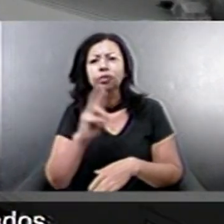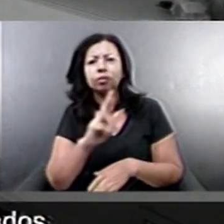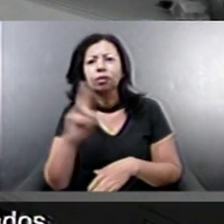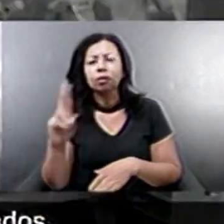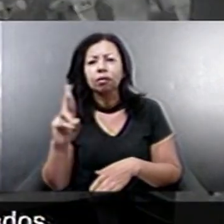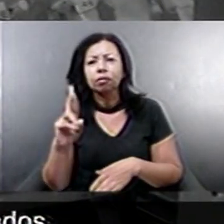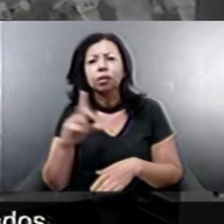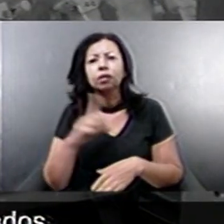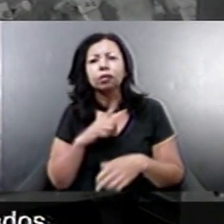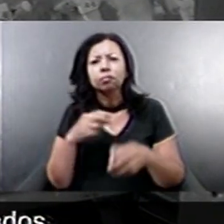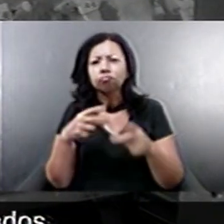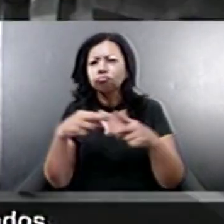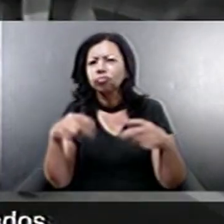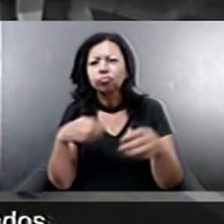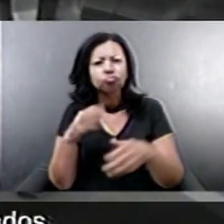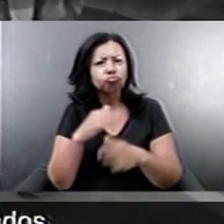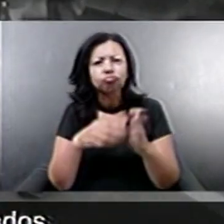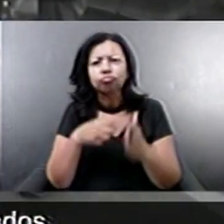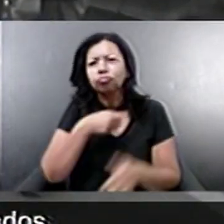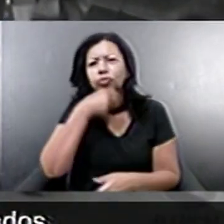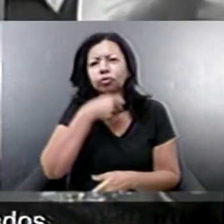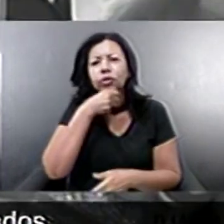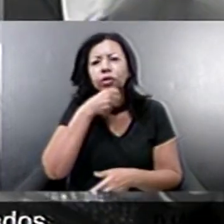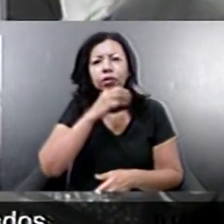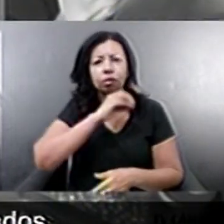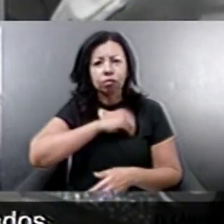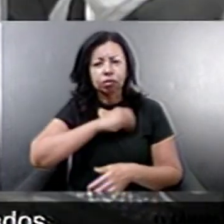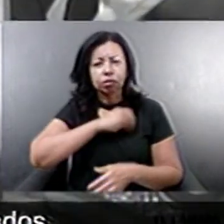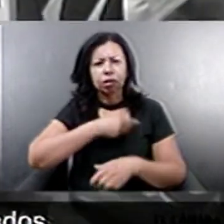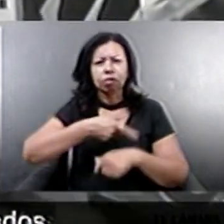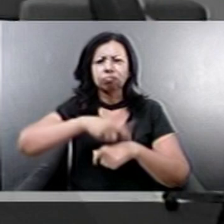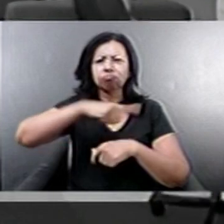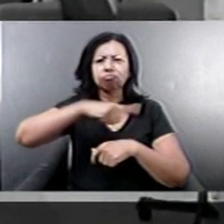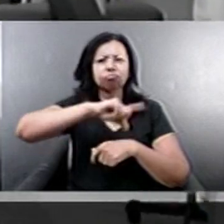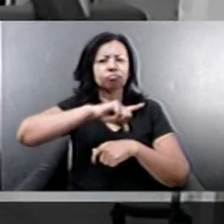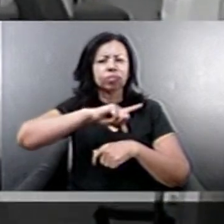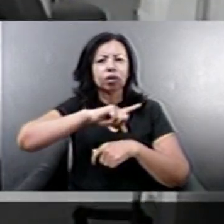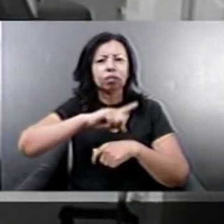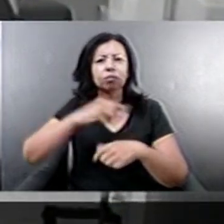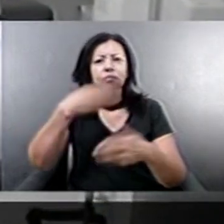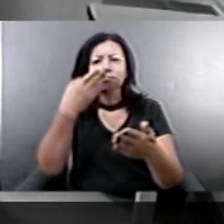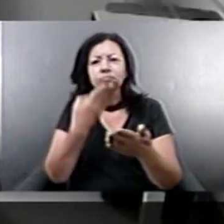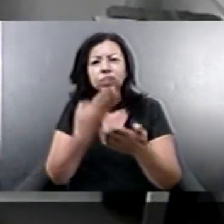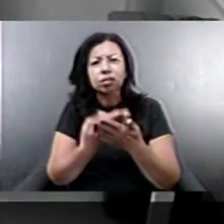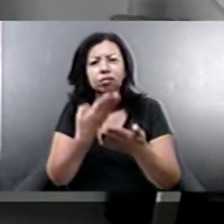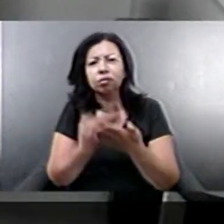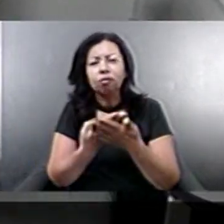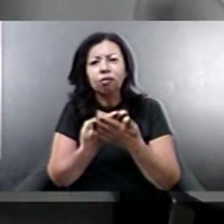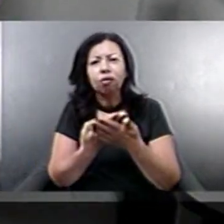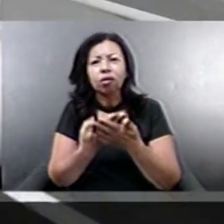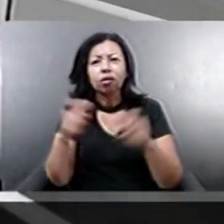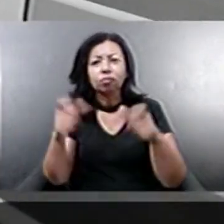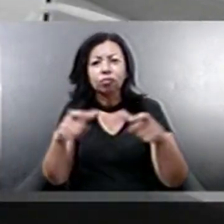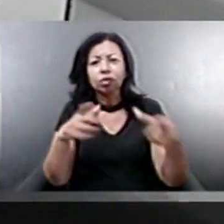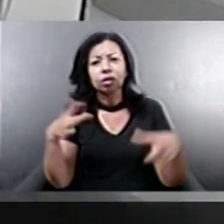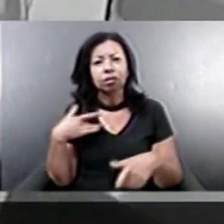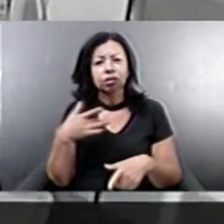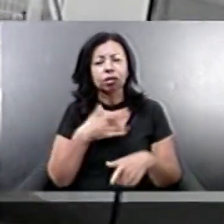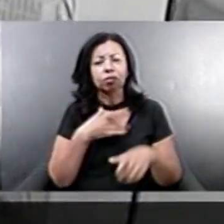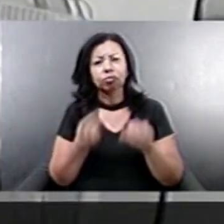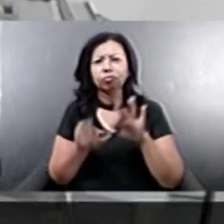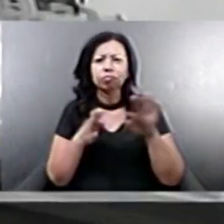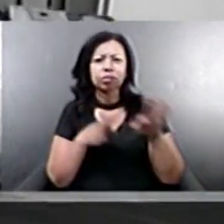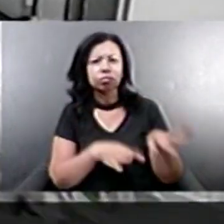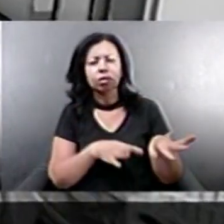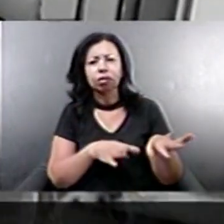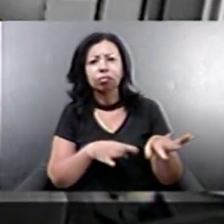Que tem seus equipamentos sucateados, os salários atrasados, escolas, unidade de saúde e hospital